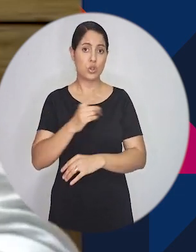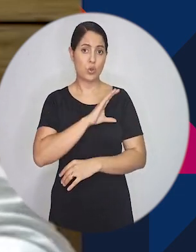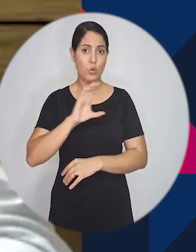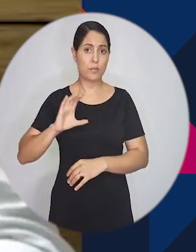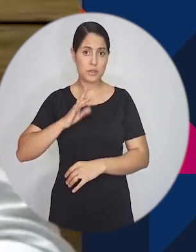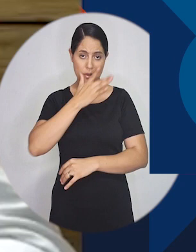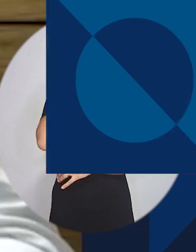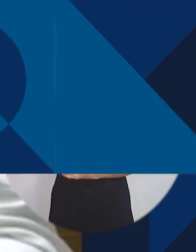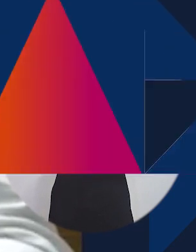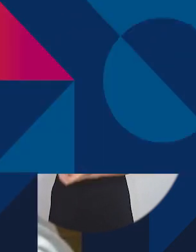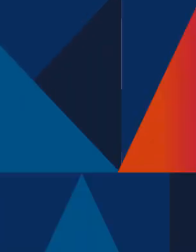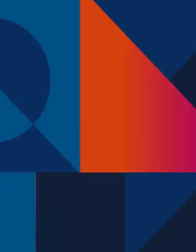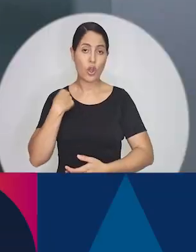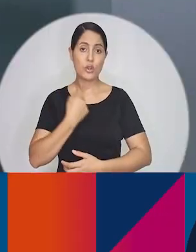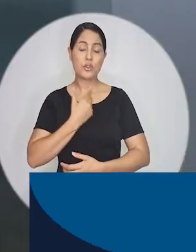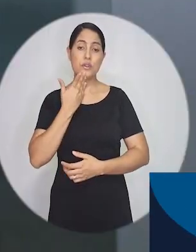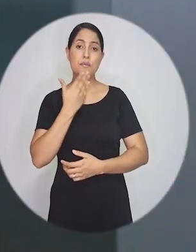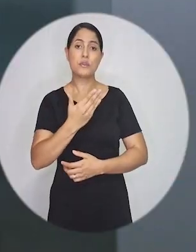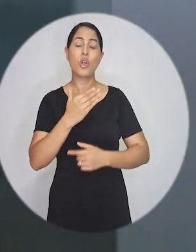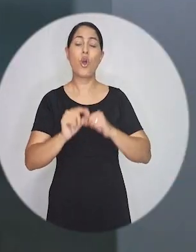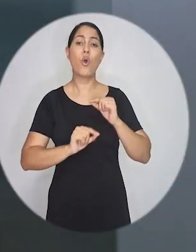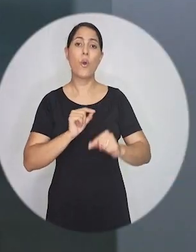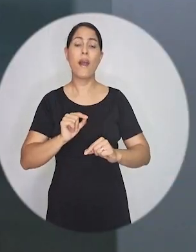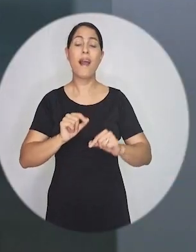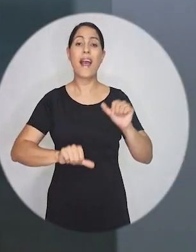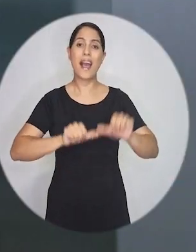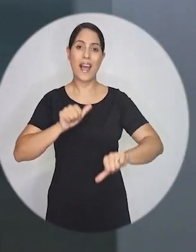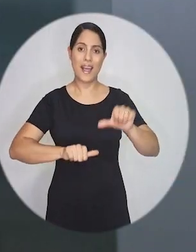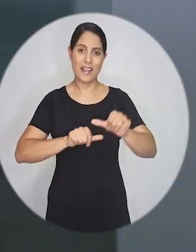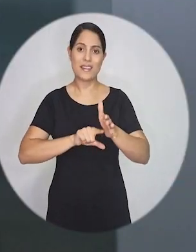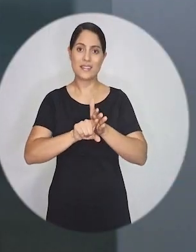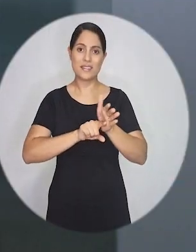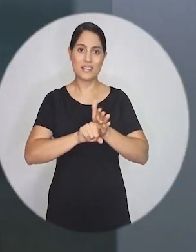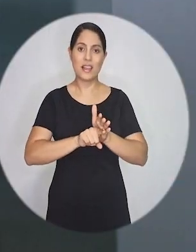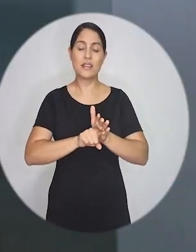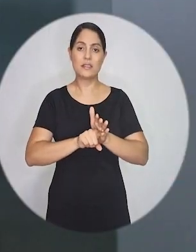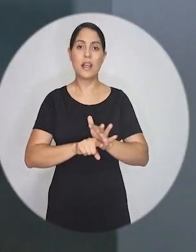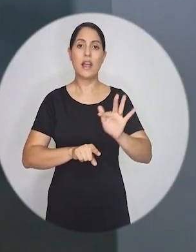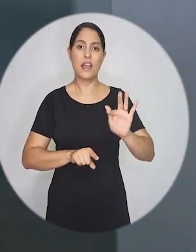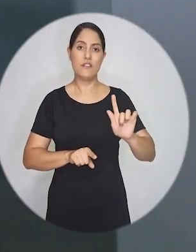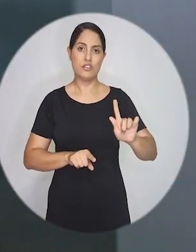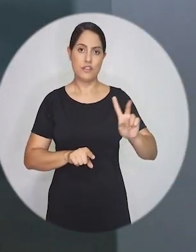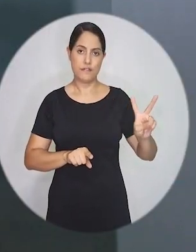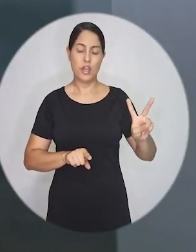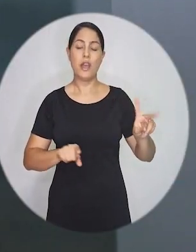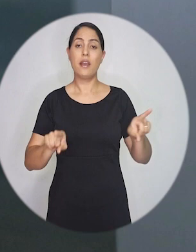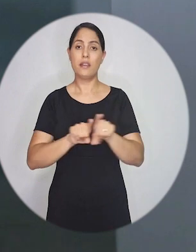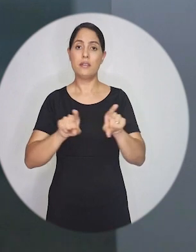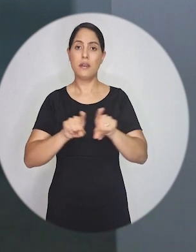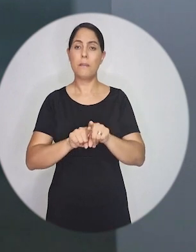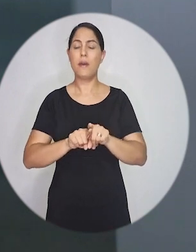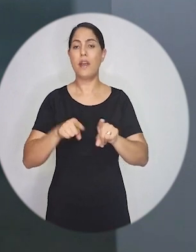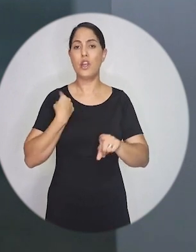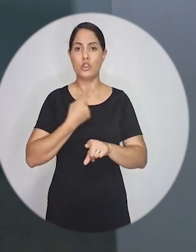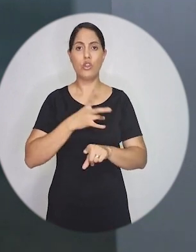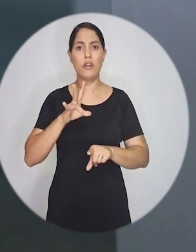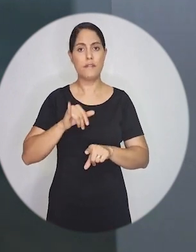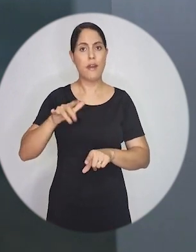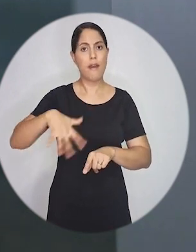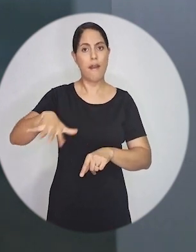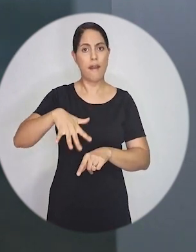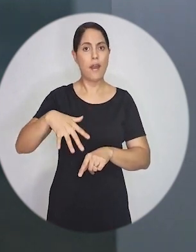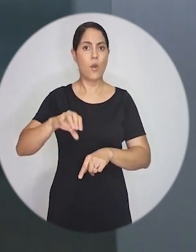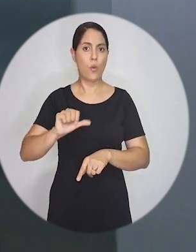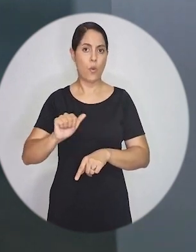e especialmente para a pessoa idosa. Mudando de assunto, a OAB Nacional tem debatido também acerca da vigência da lei de